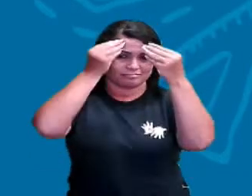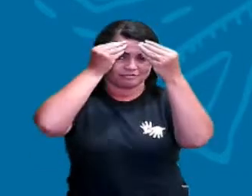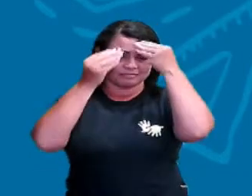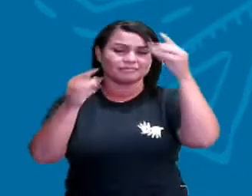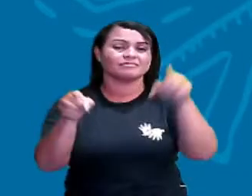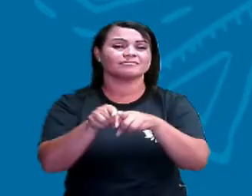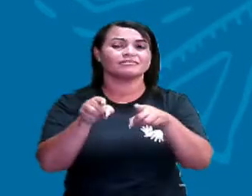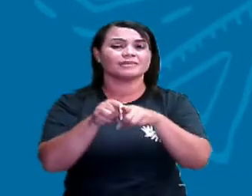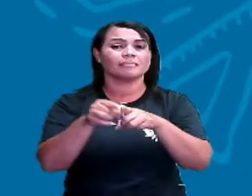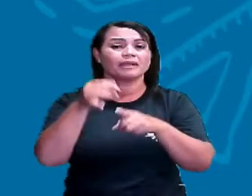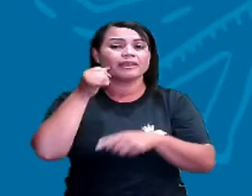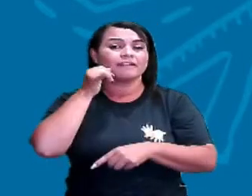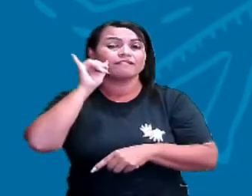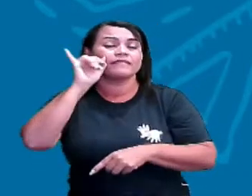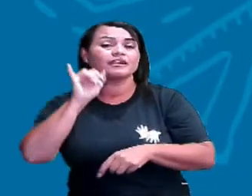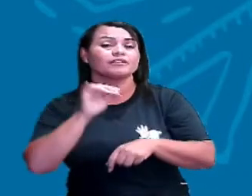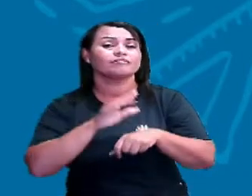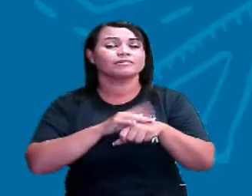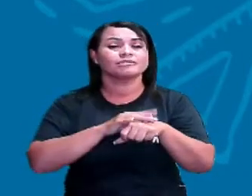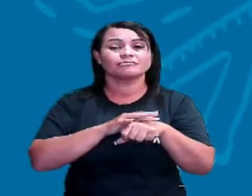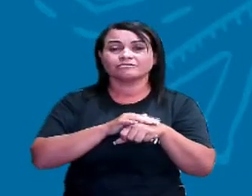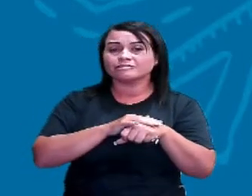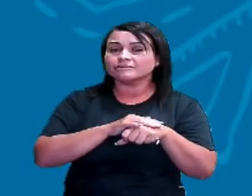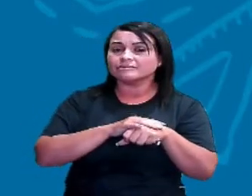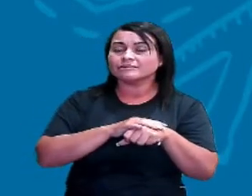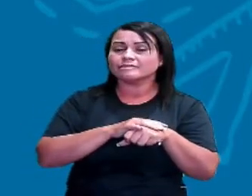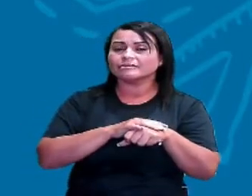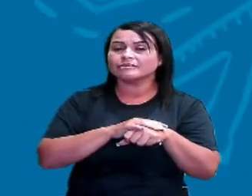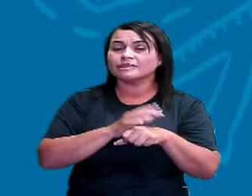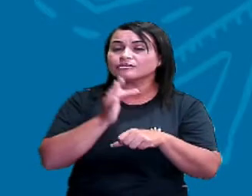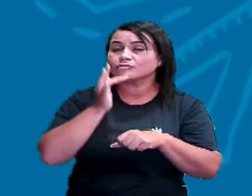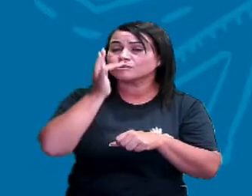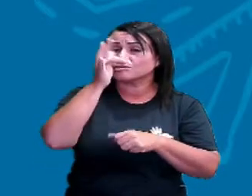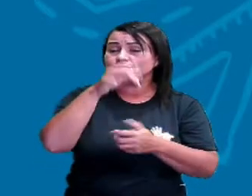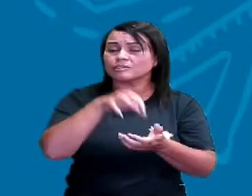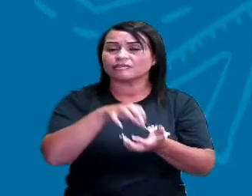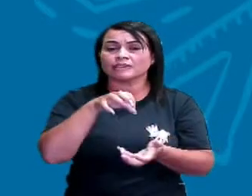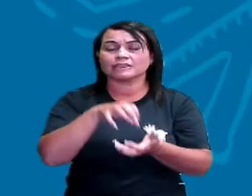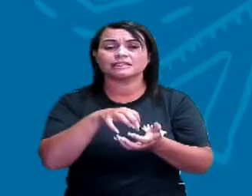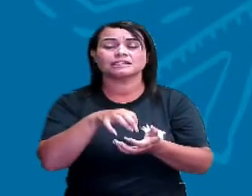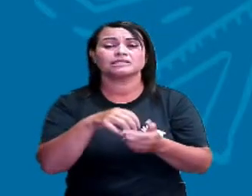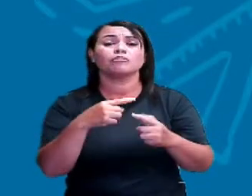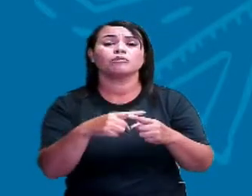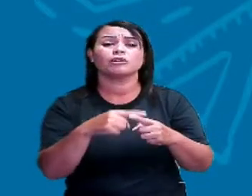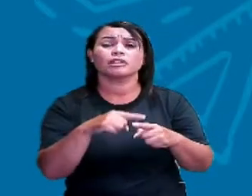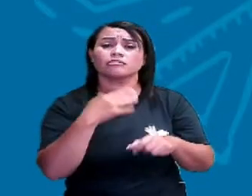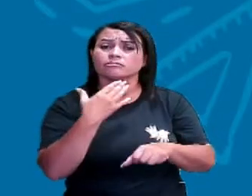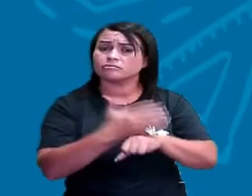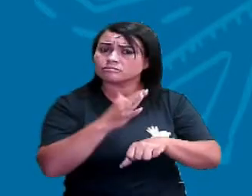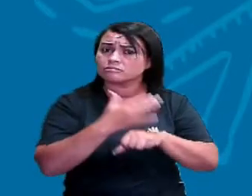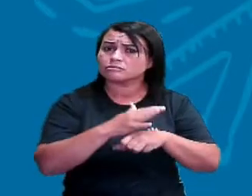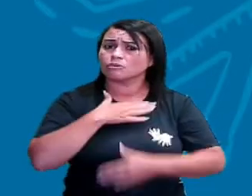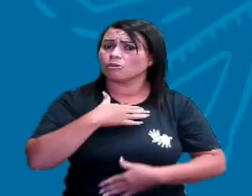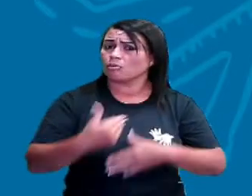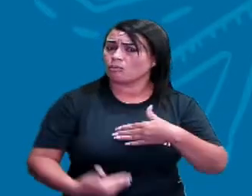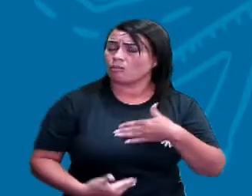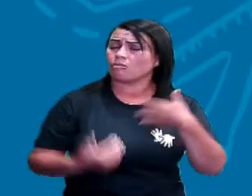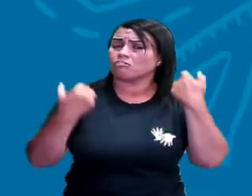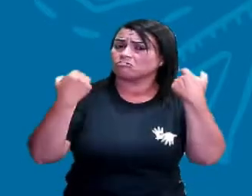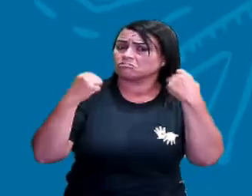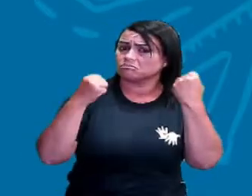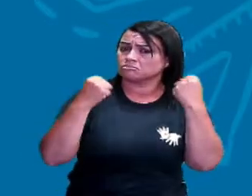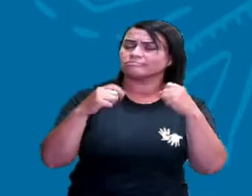mesmo, a leitura, porque assim, a gente precisa exercitar o nosso corpo. A gente não pode